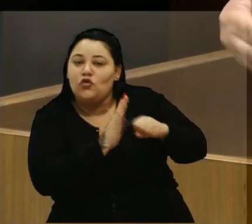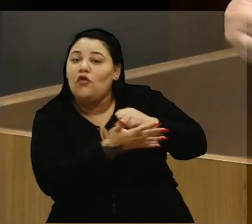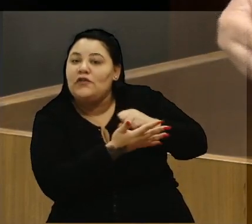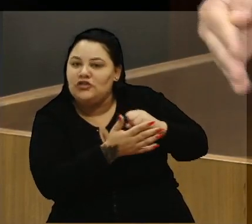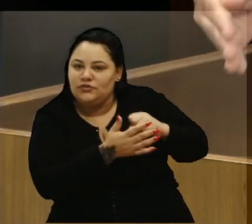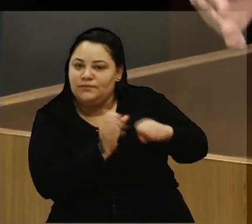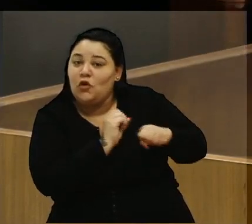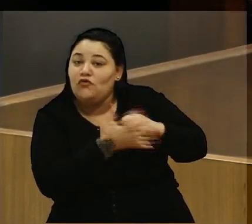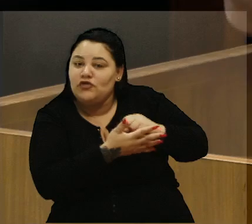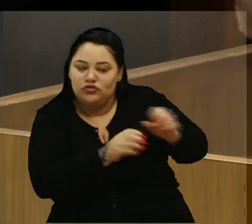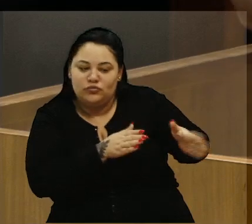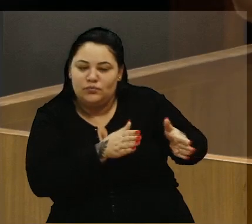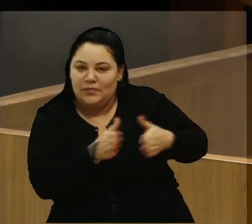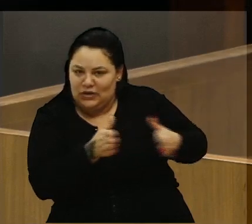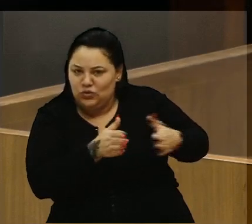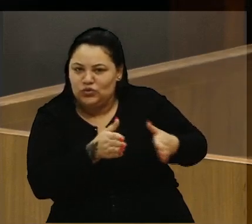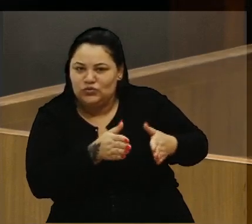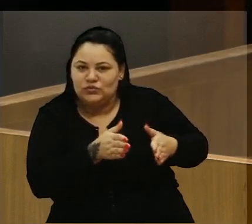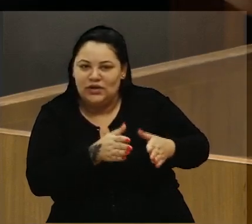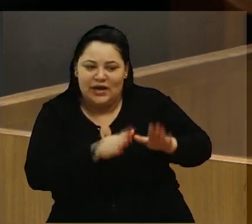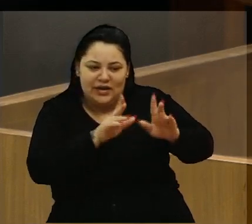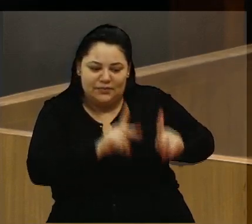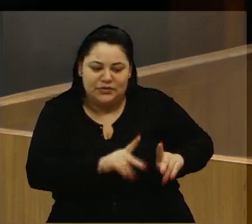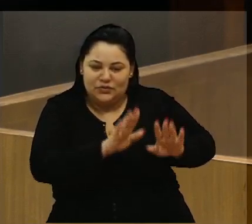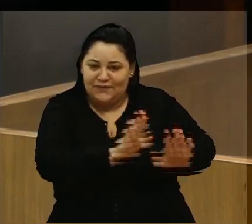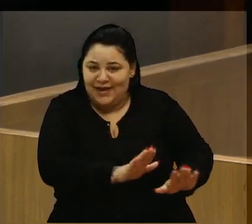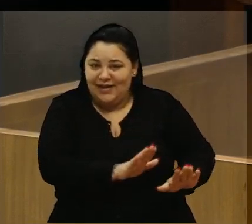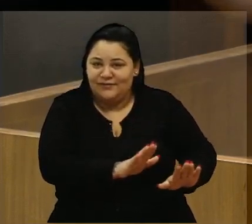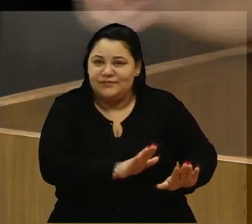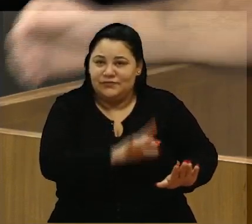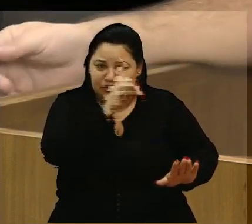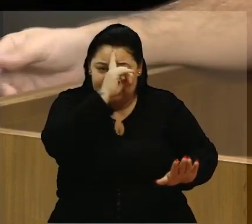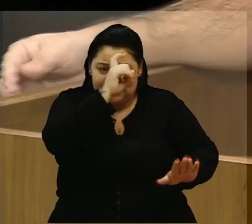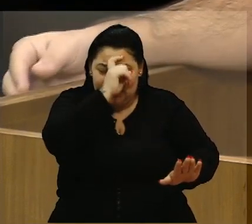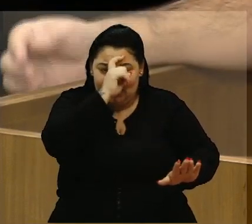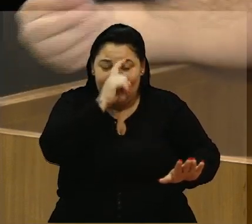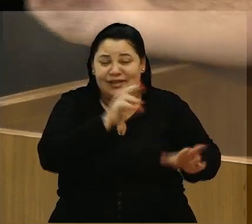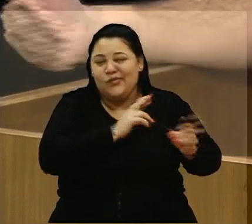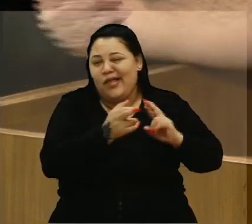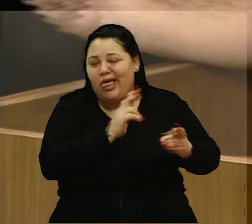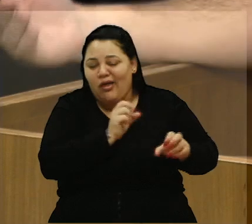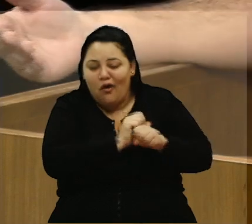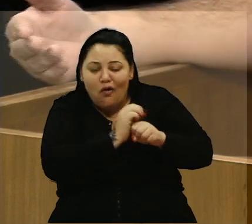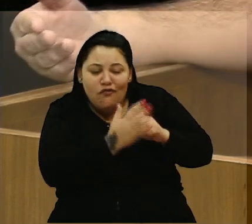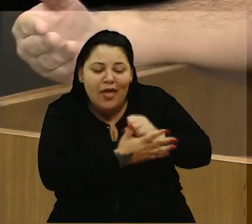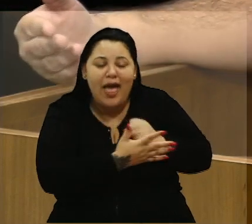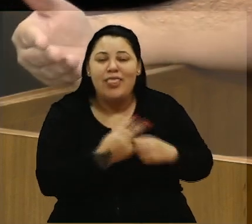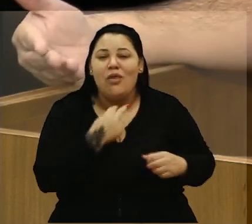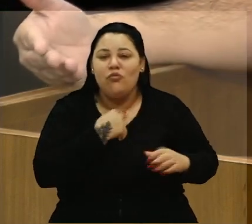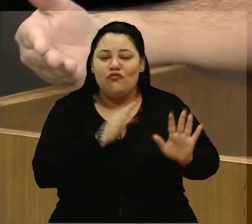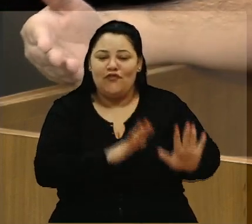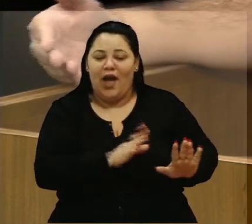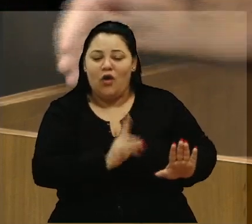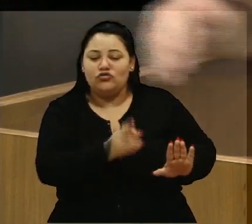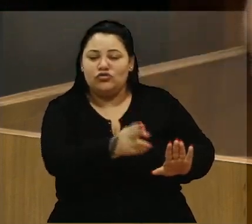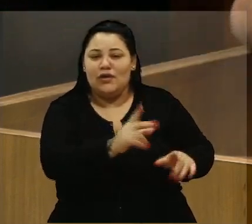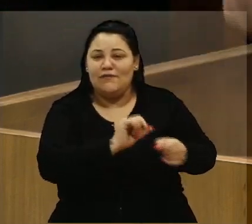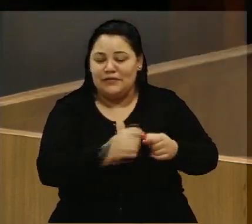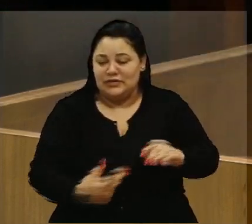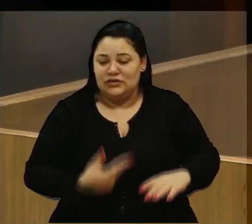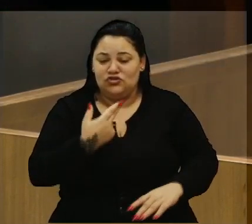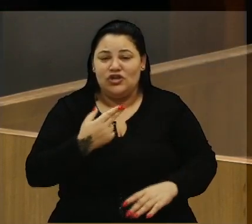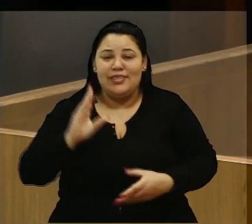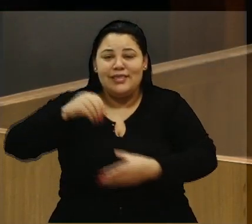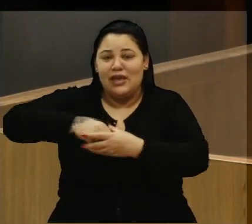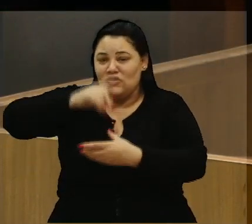sendo internadas e a anestesia tinha que tudo ir para a questão do Covid e não podiam, então, fazer os procedimentos eletivos. Então,